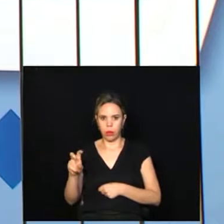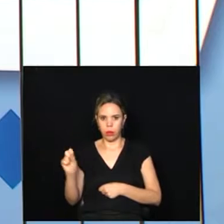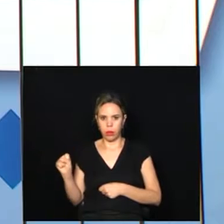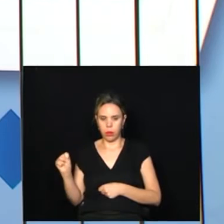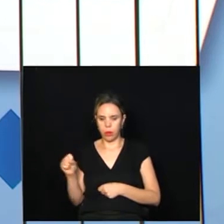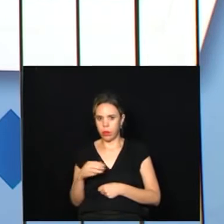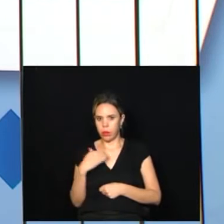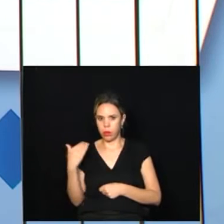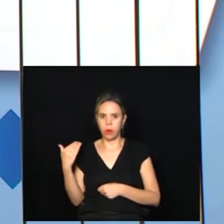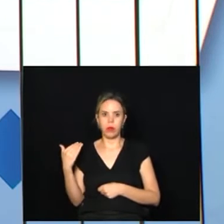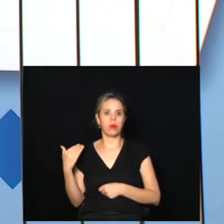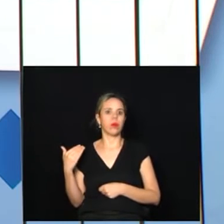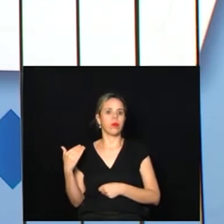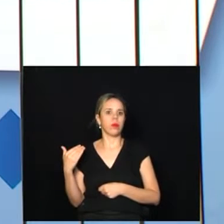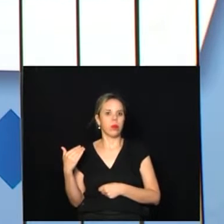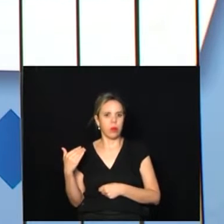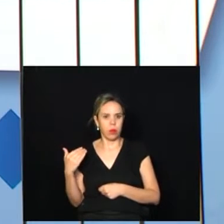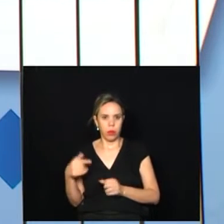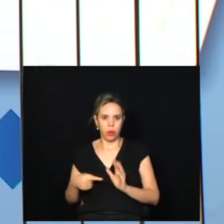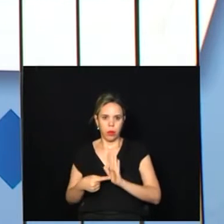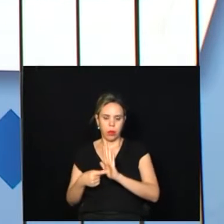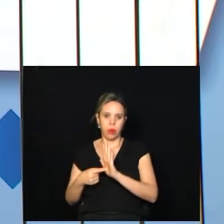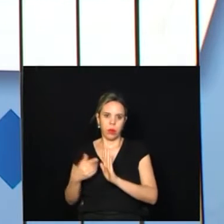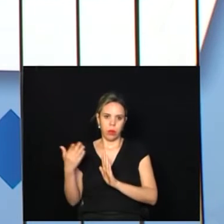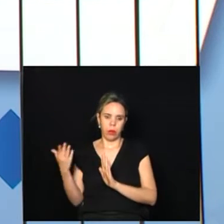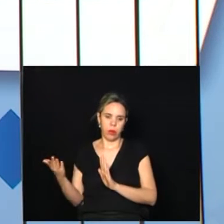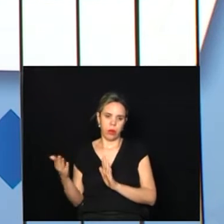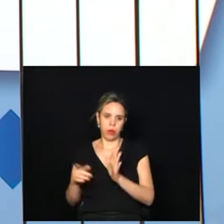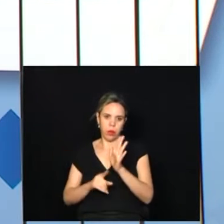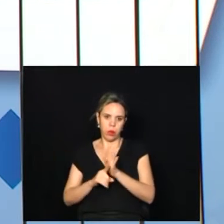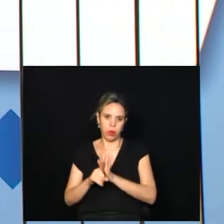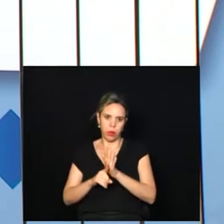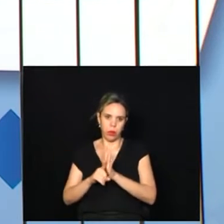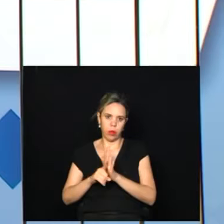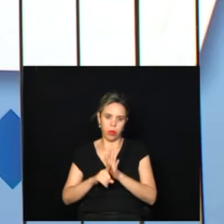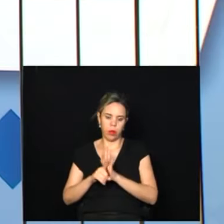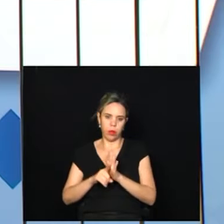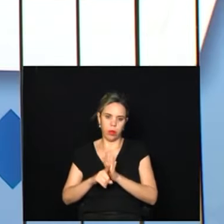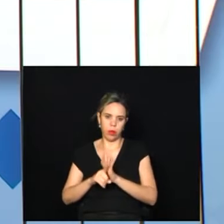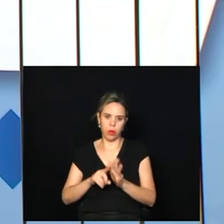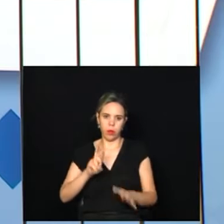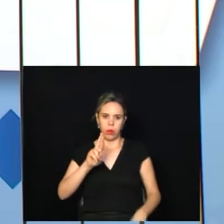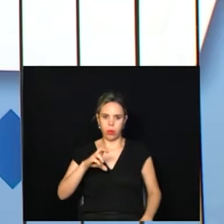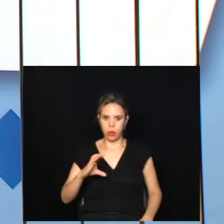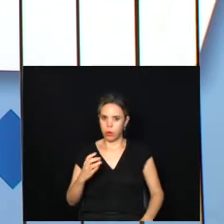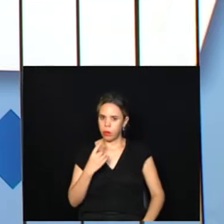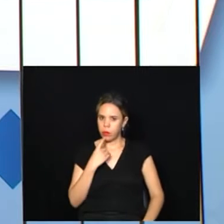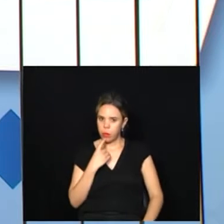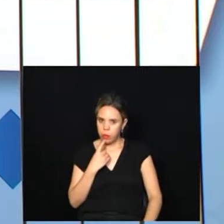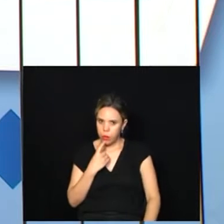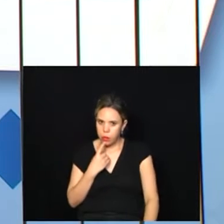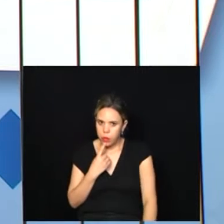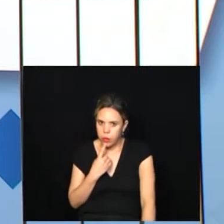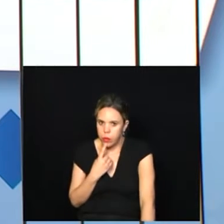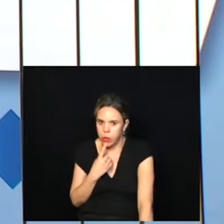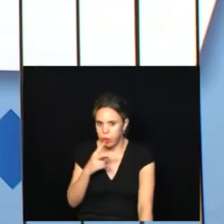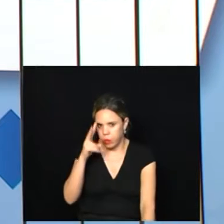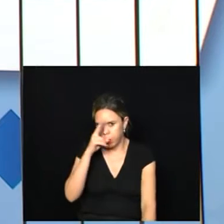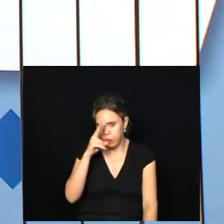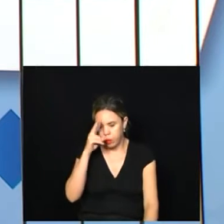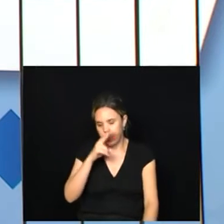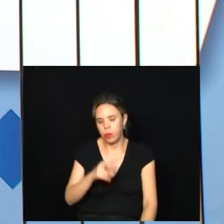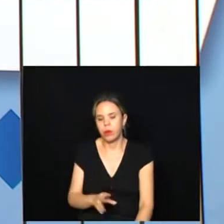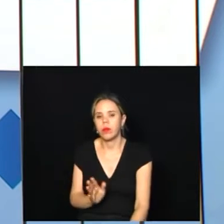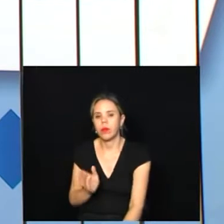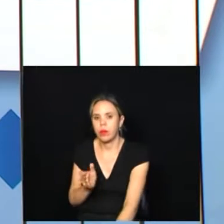147.258 óbitos. Agora nós vamos mostrar aqui os dados atualizados da região metropolitana de Campinas. Lembrando